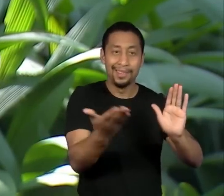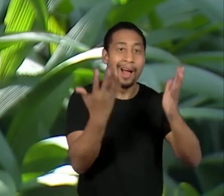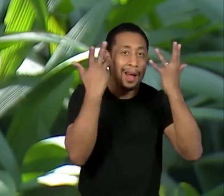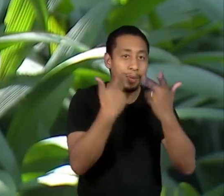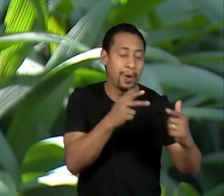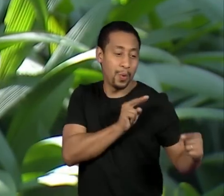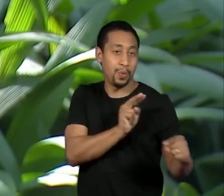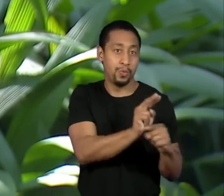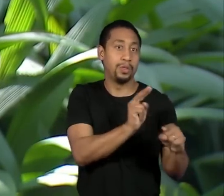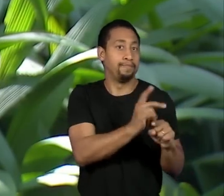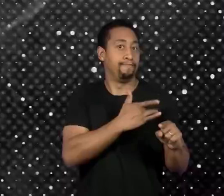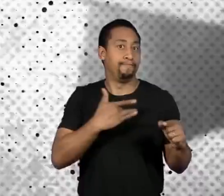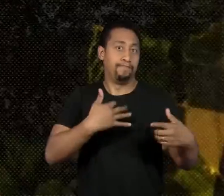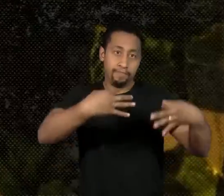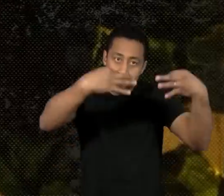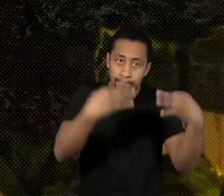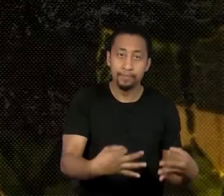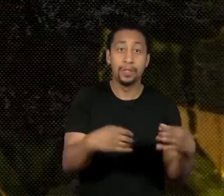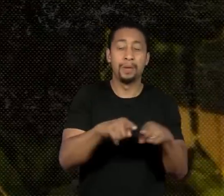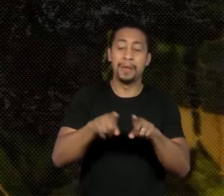à pecuária intensiva.